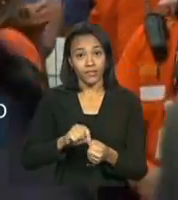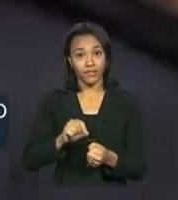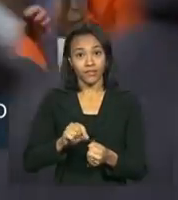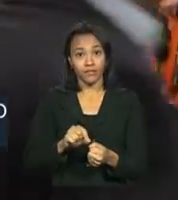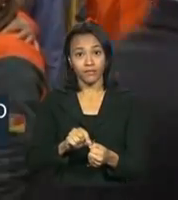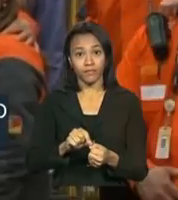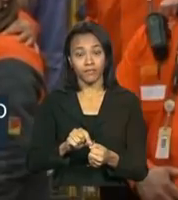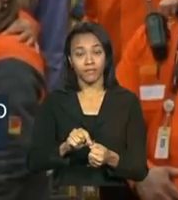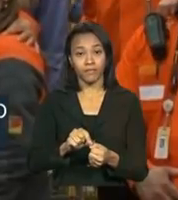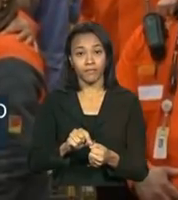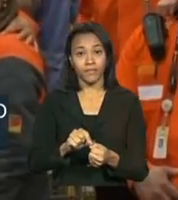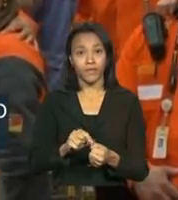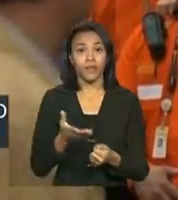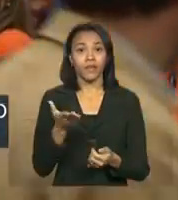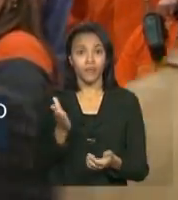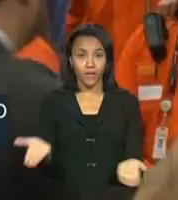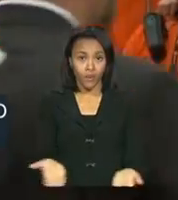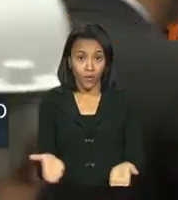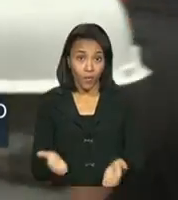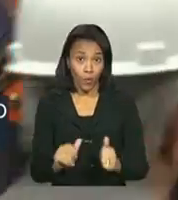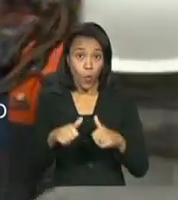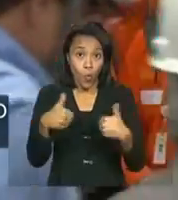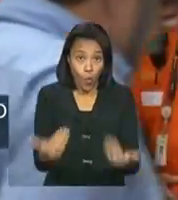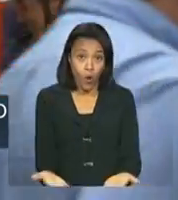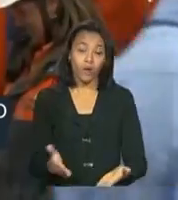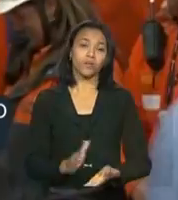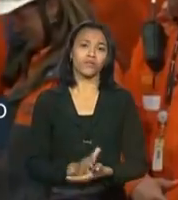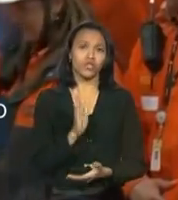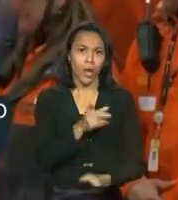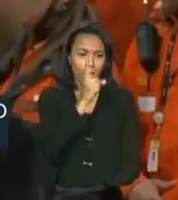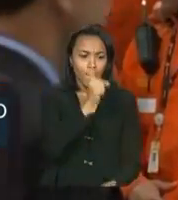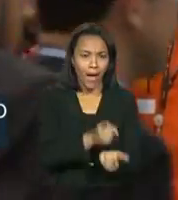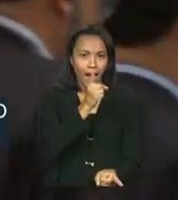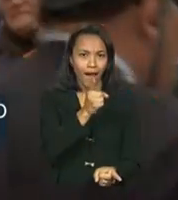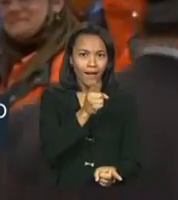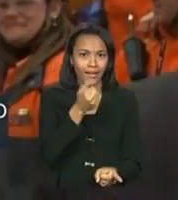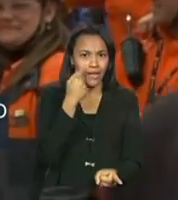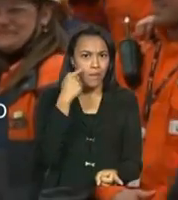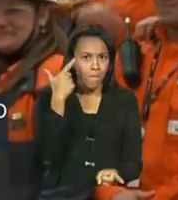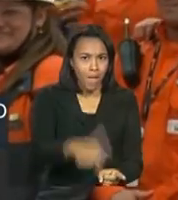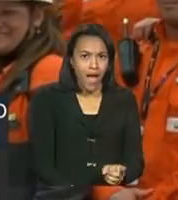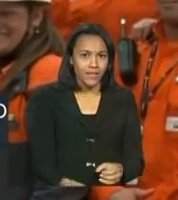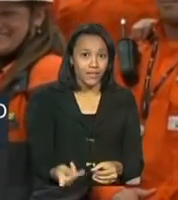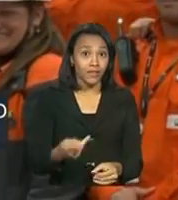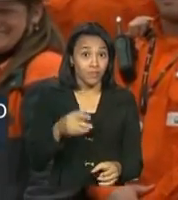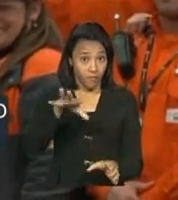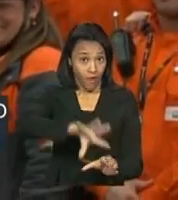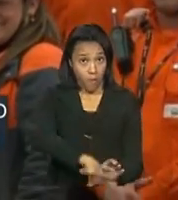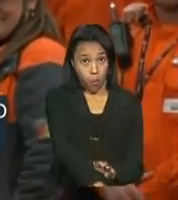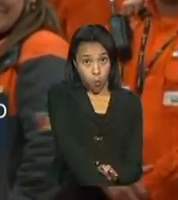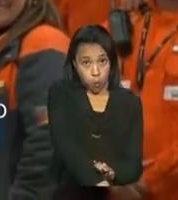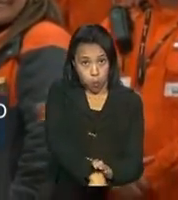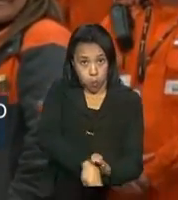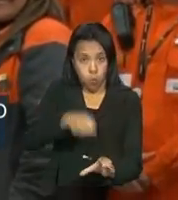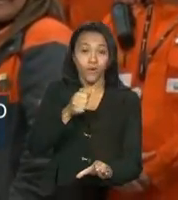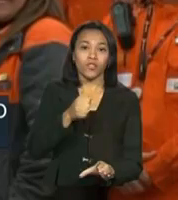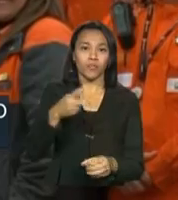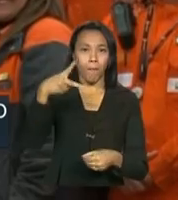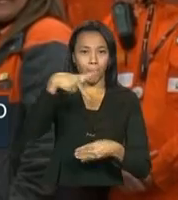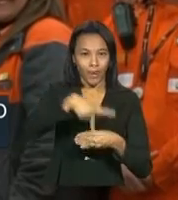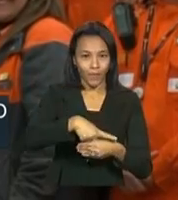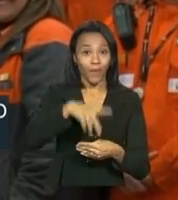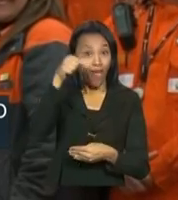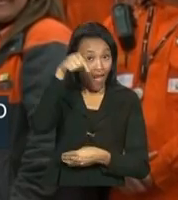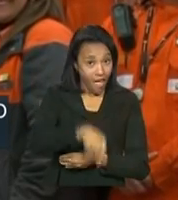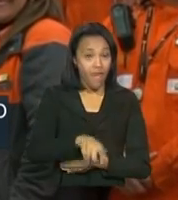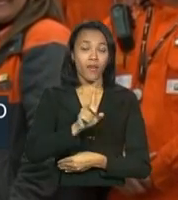tipo de plataforma que entra em cena quando um poço já foi descoberto e está pronto para ser explorado. São essas